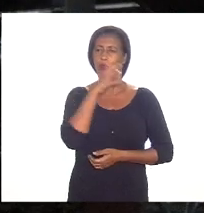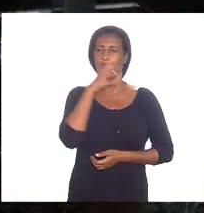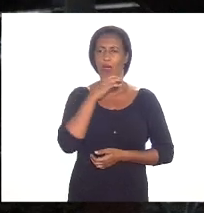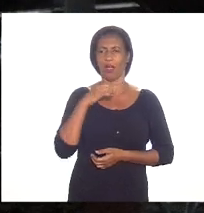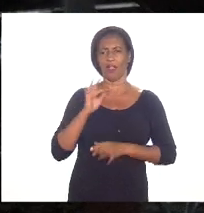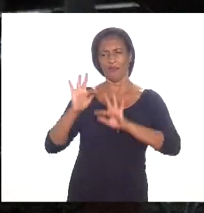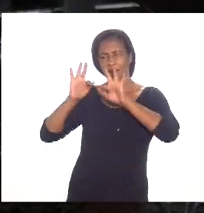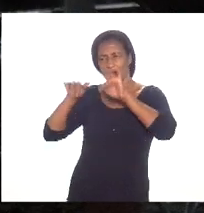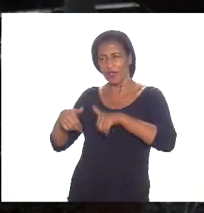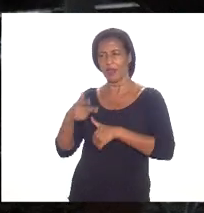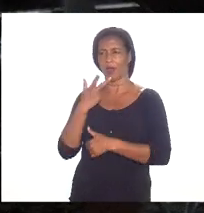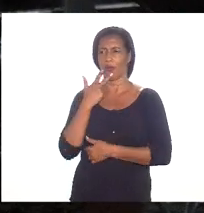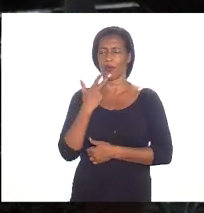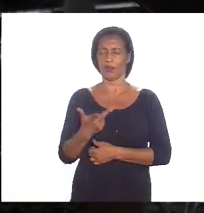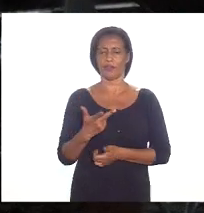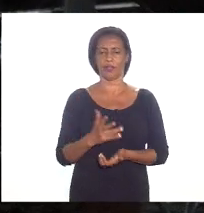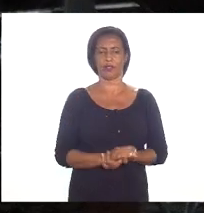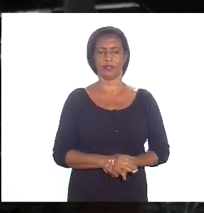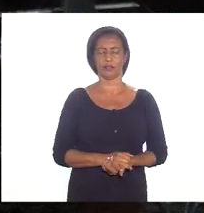final da sessão.